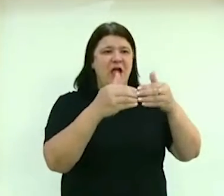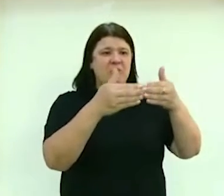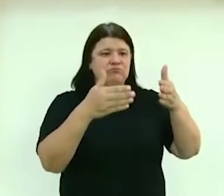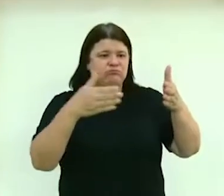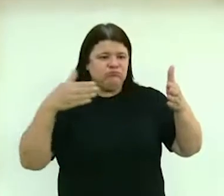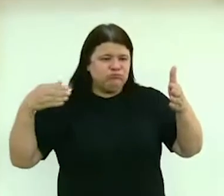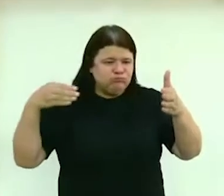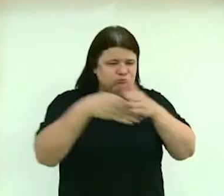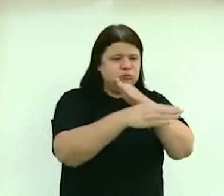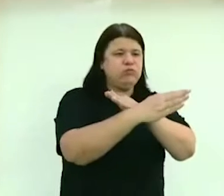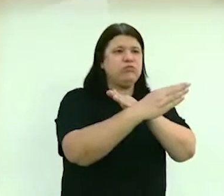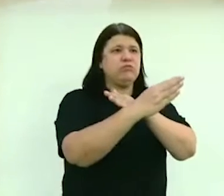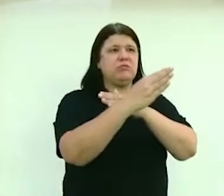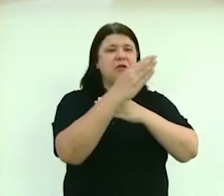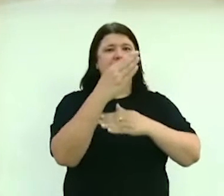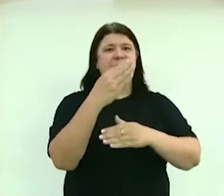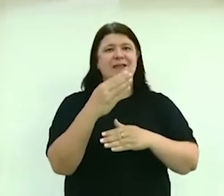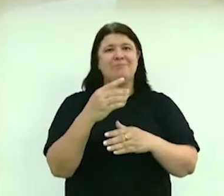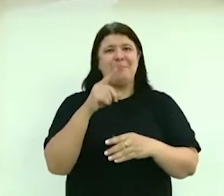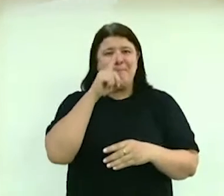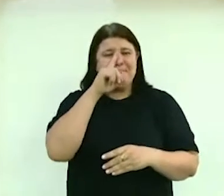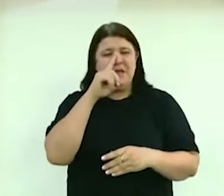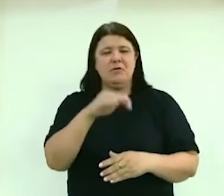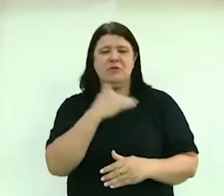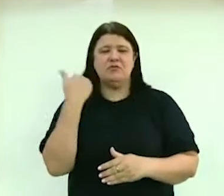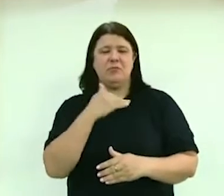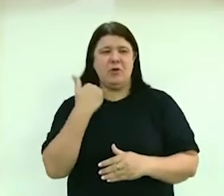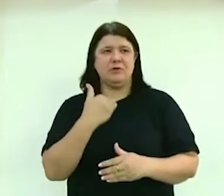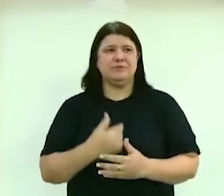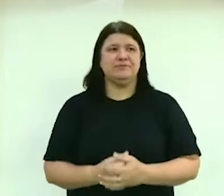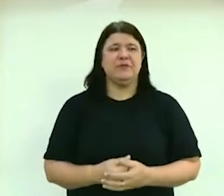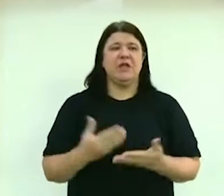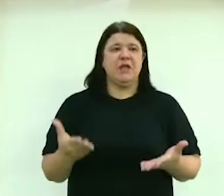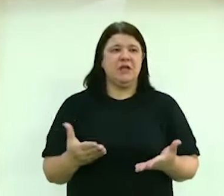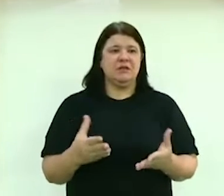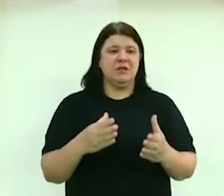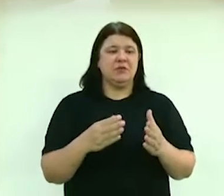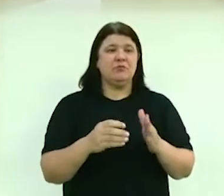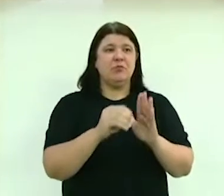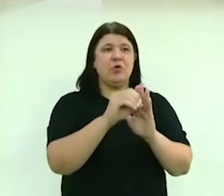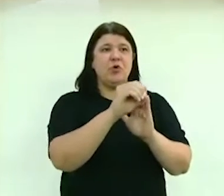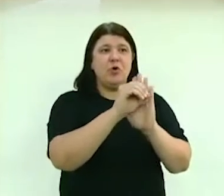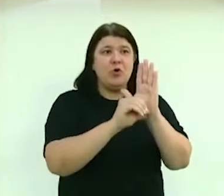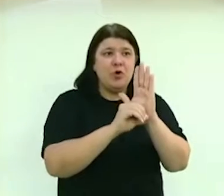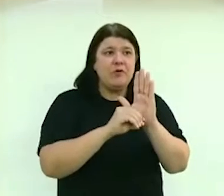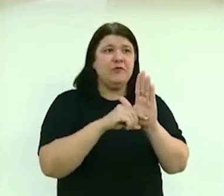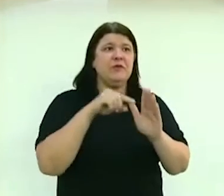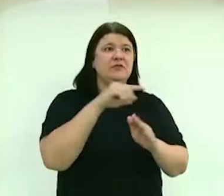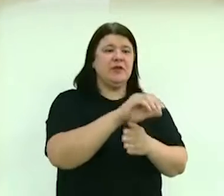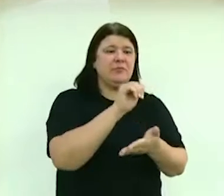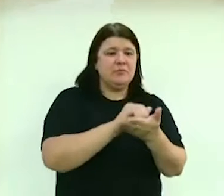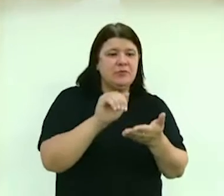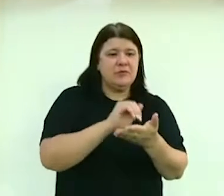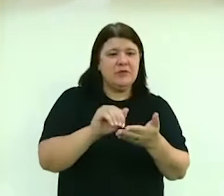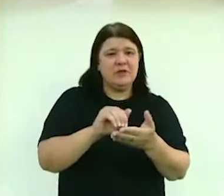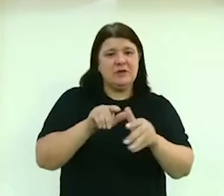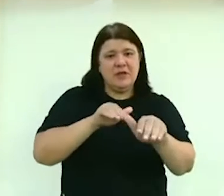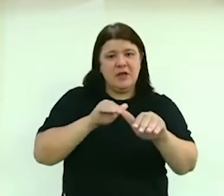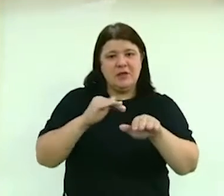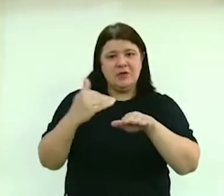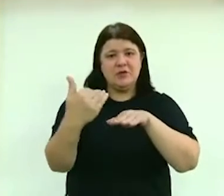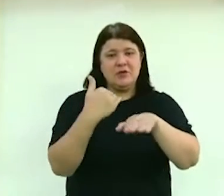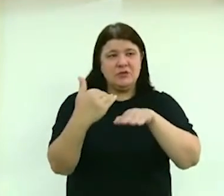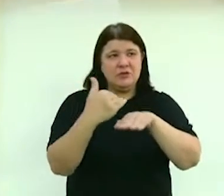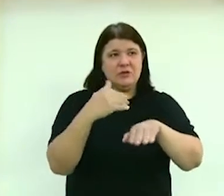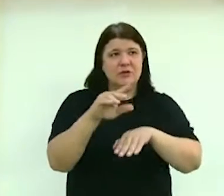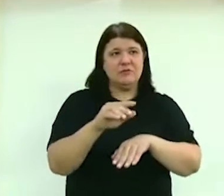de morte. Desta forma, requer a mesa, depois de ouvido do outro plenário, seja enviado ofício ao senhor secretário de trânsito, senhor José Aparecido